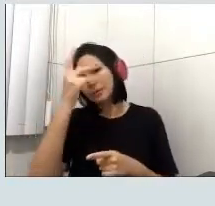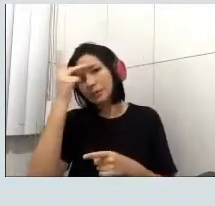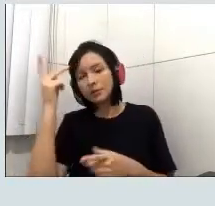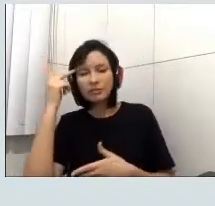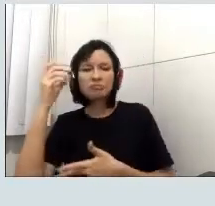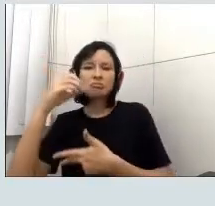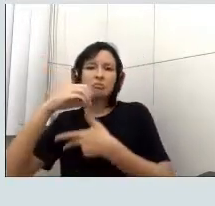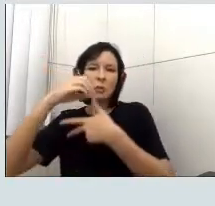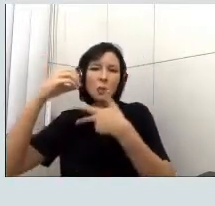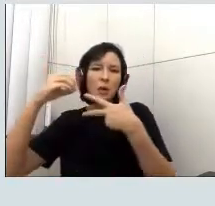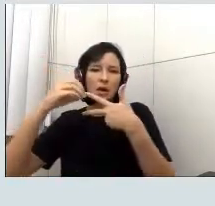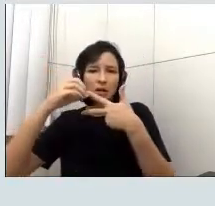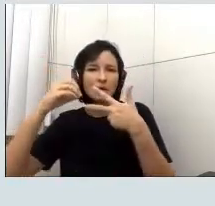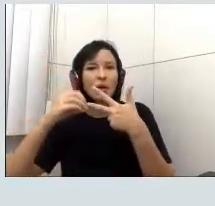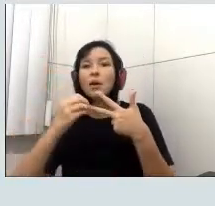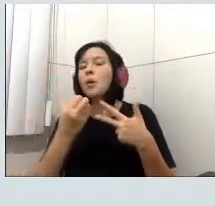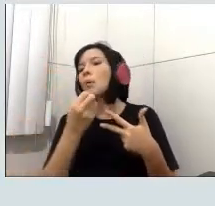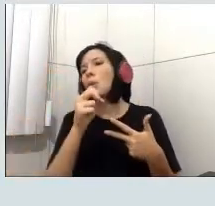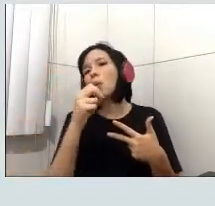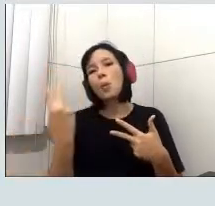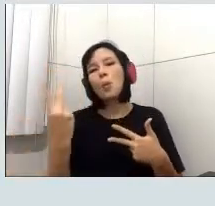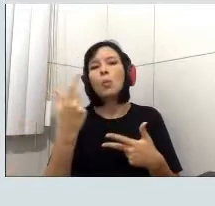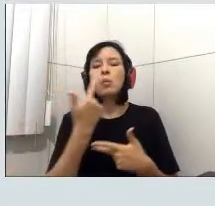quanto outras coisas também.